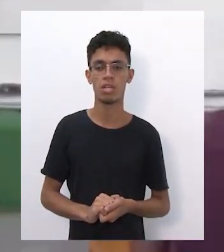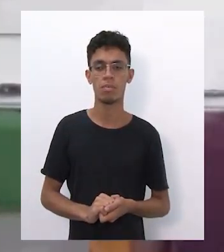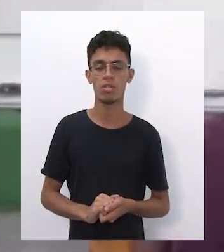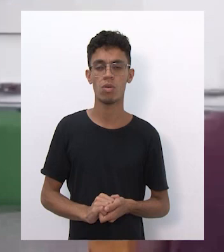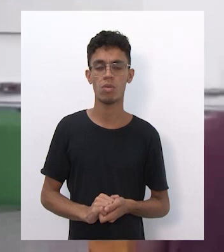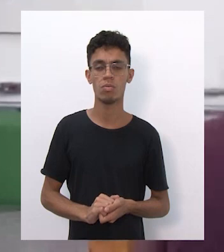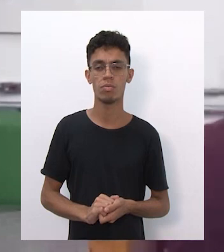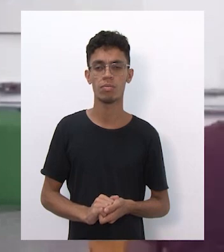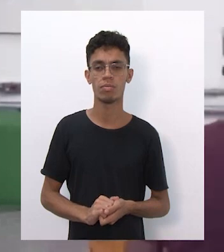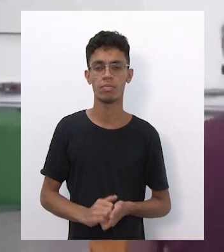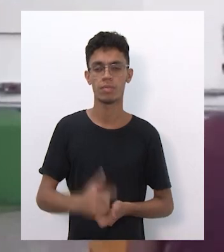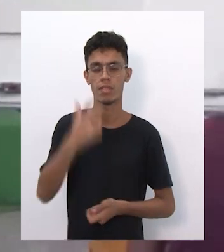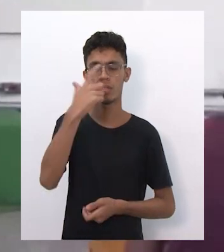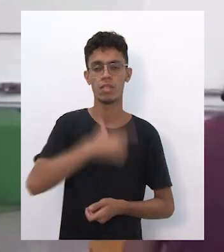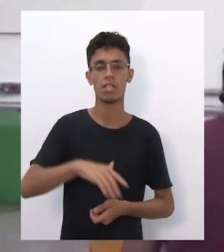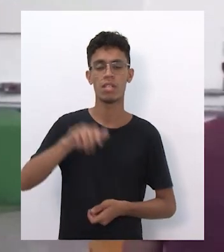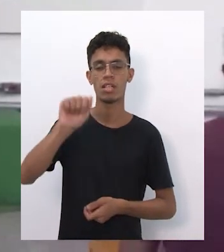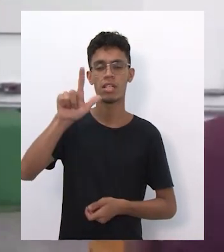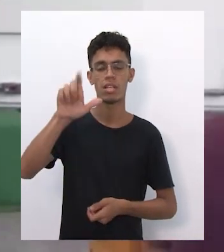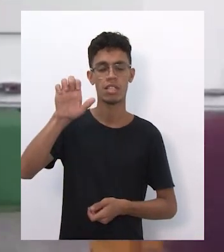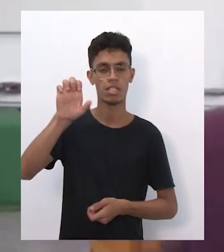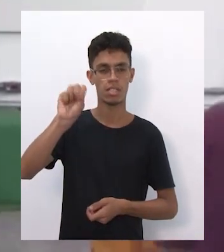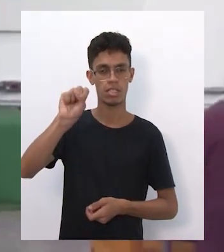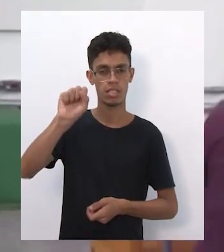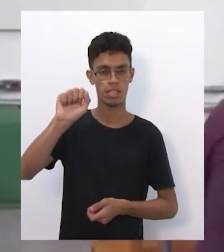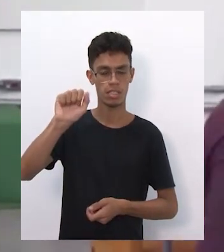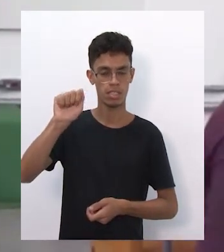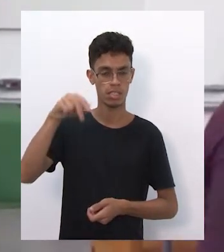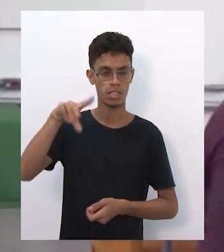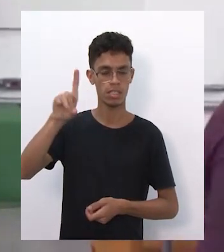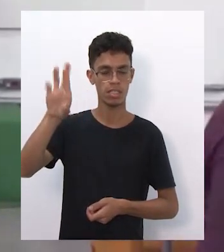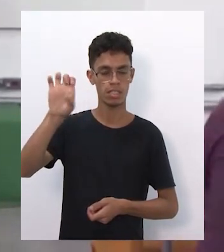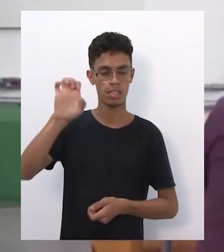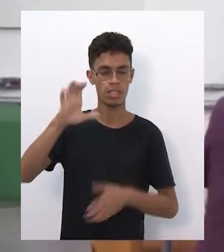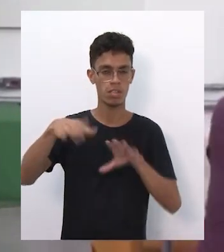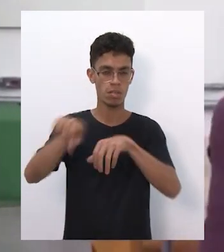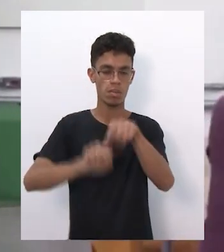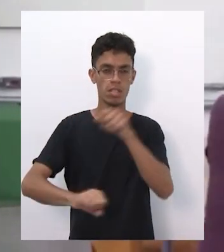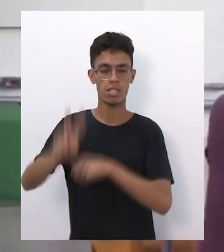Eu sou o Alexandre, sou formado em História, sou um dos professores aqui do